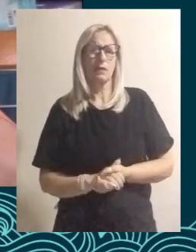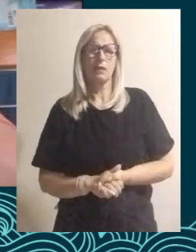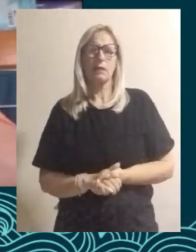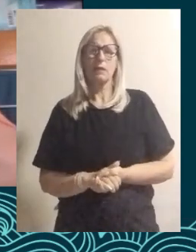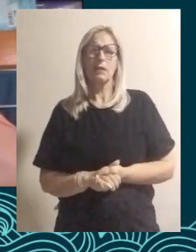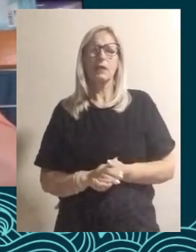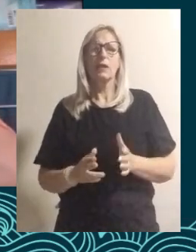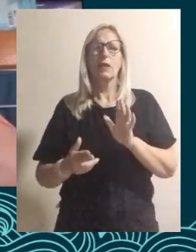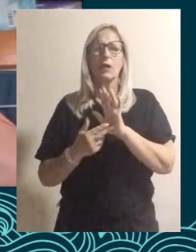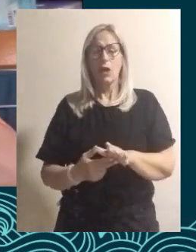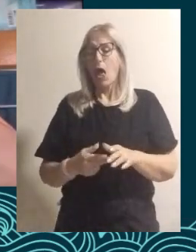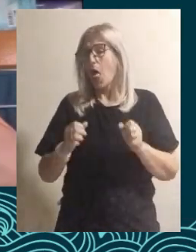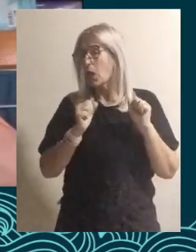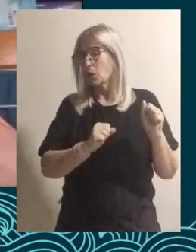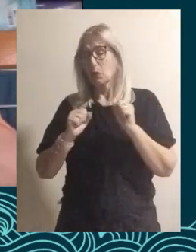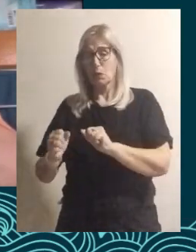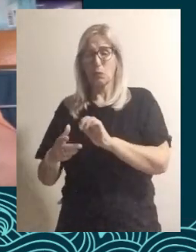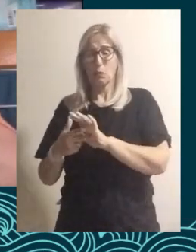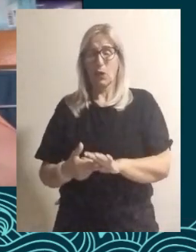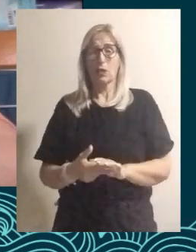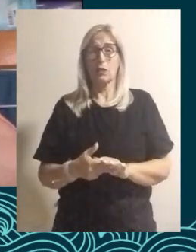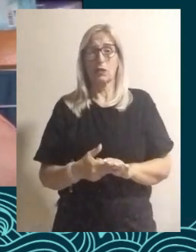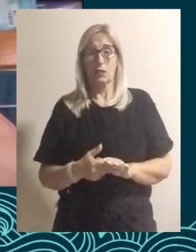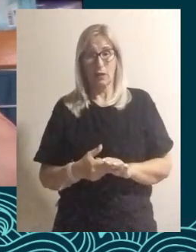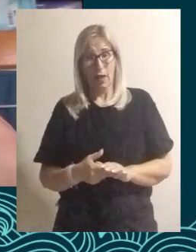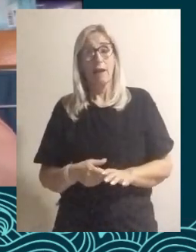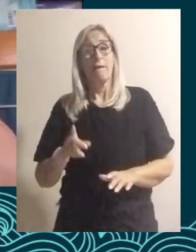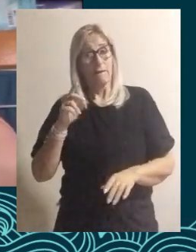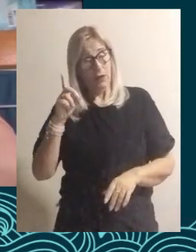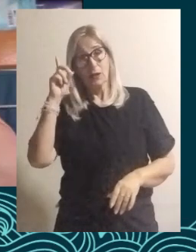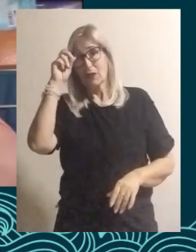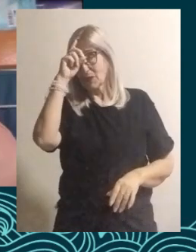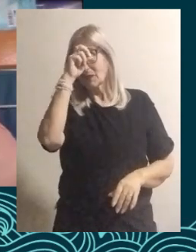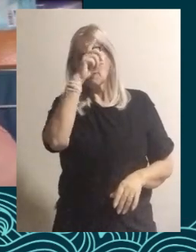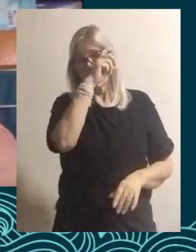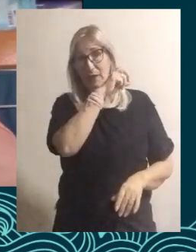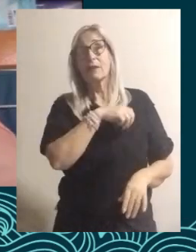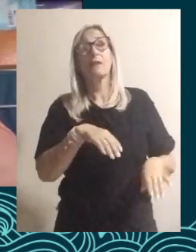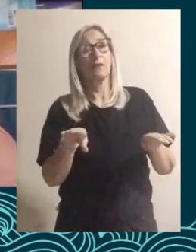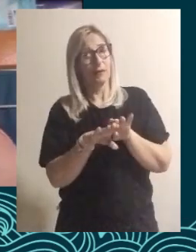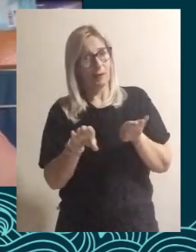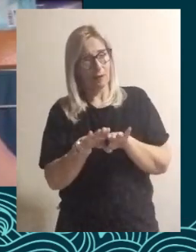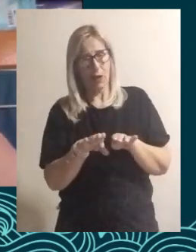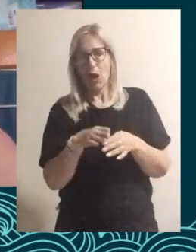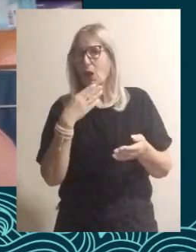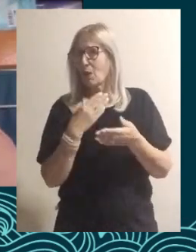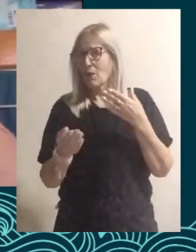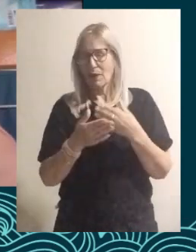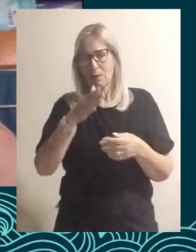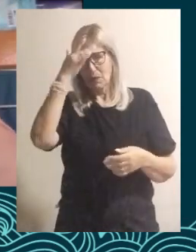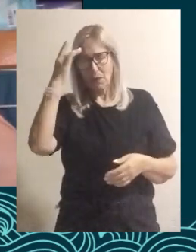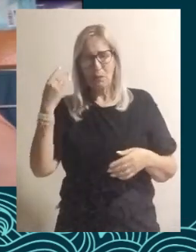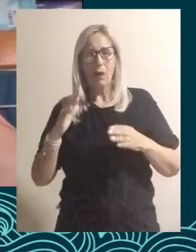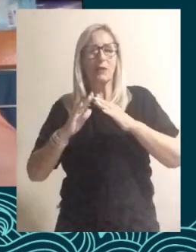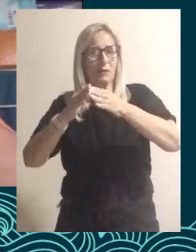me diziam que eu era capaz. Acho também que a gente não pode romantizar as viagens e dizer que